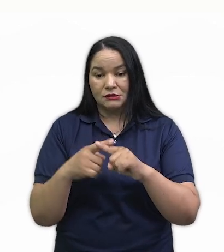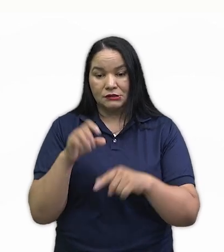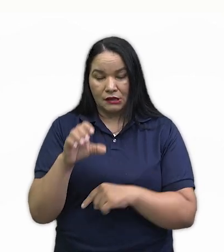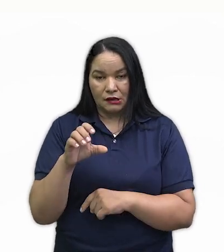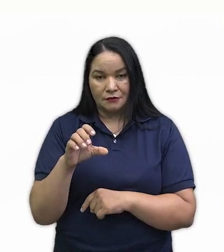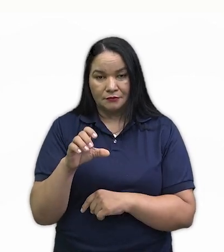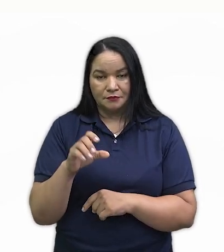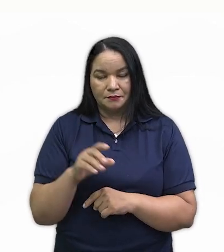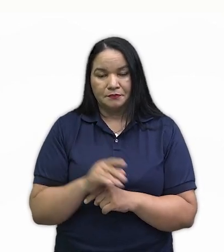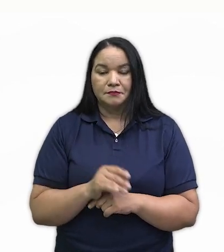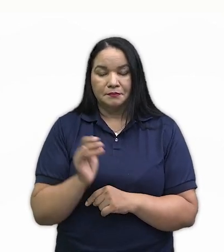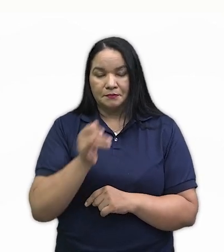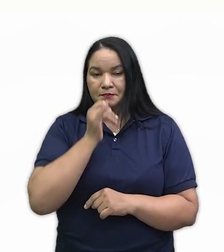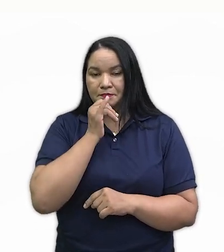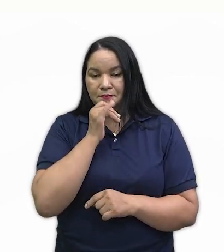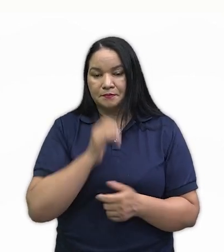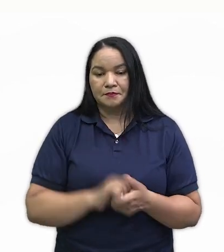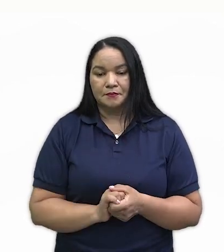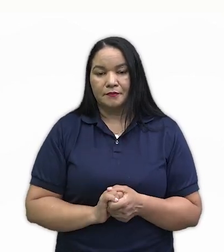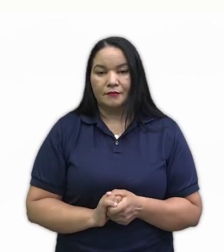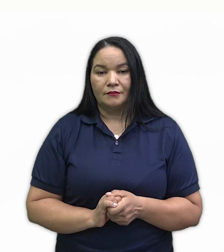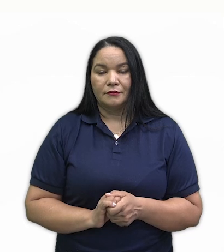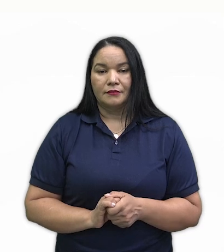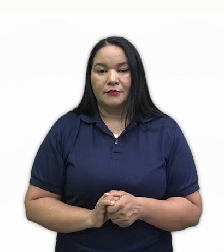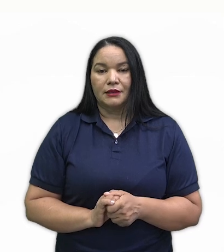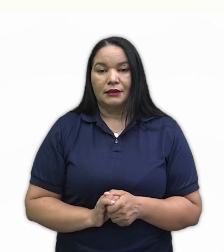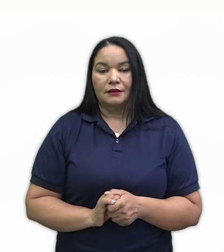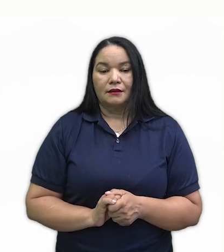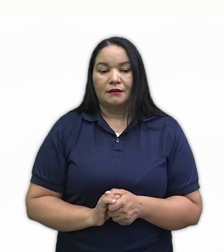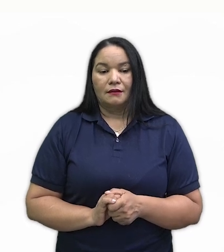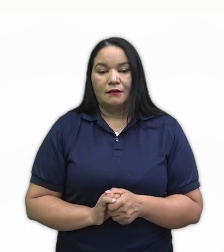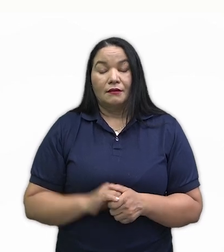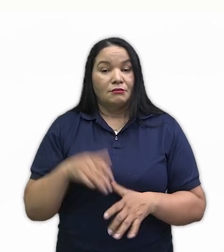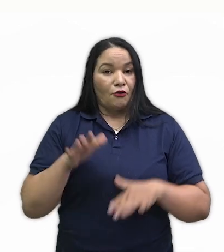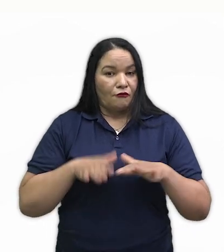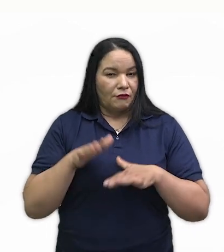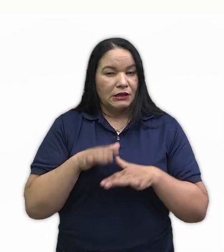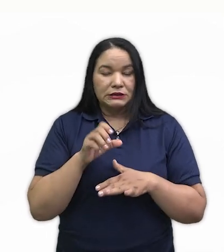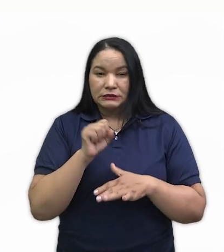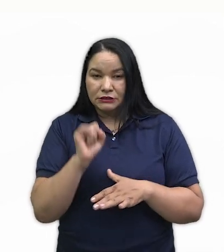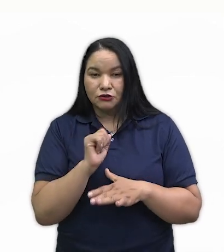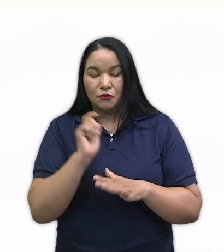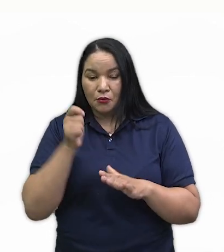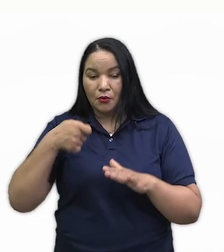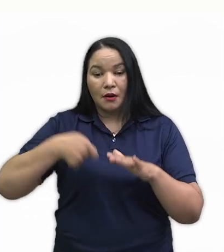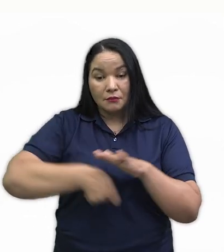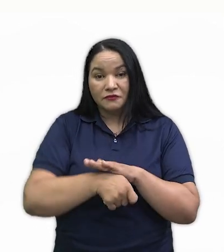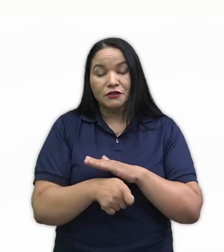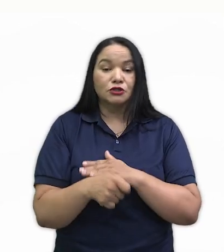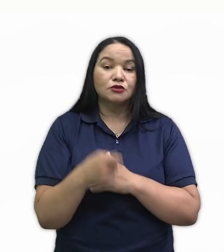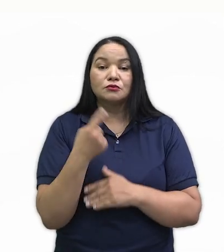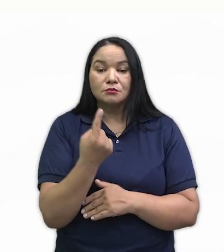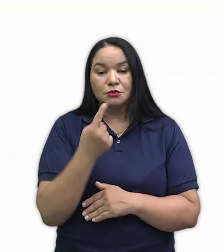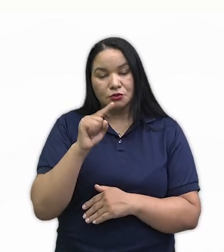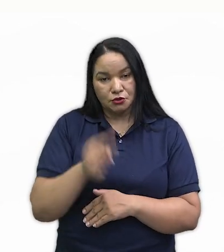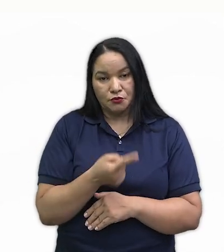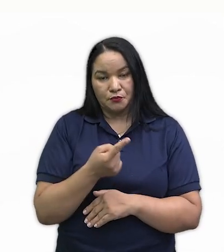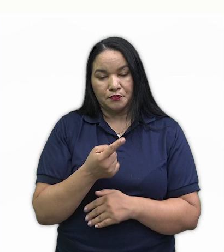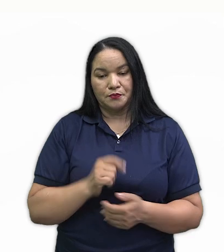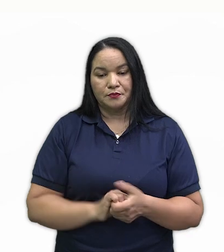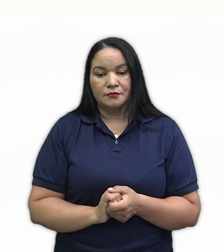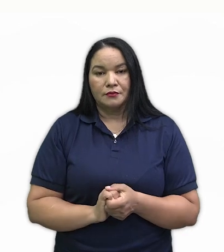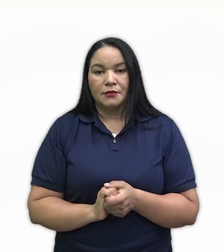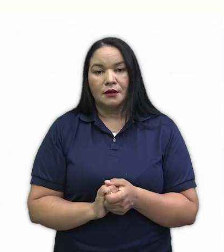por exemplo, vamos supor, tá? Uma situação aqui bem hipotética, que você tenha aplicado R$1.000. O seu capital